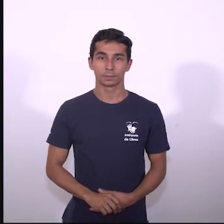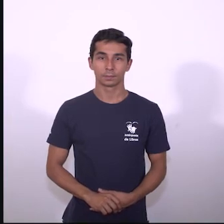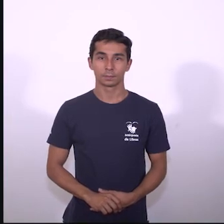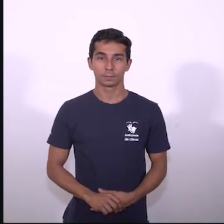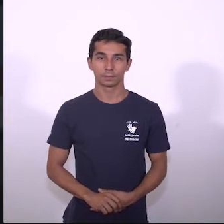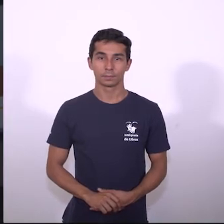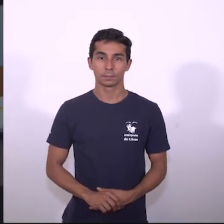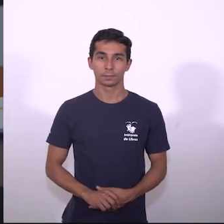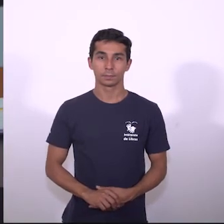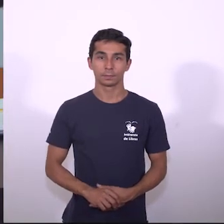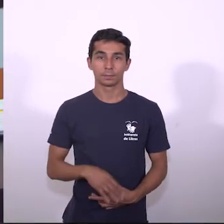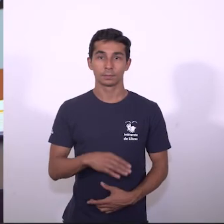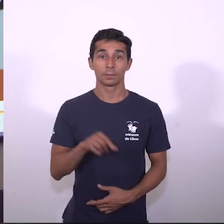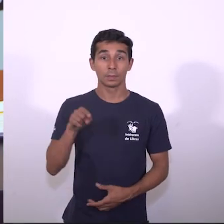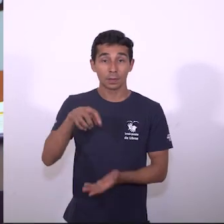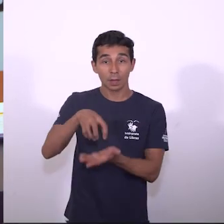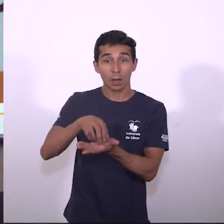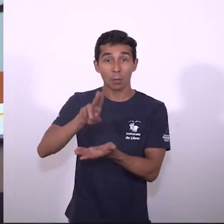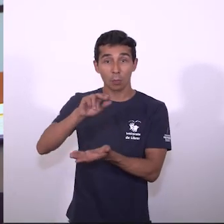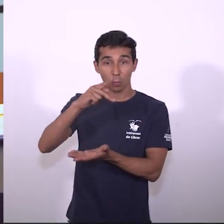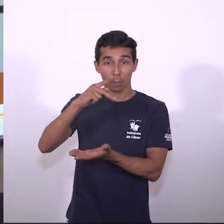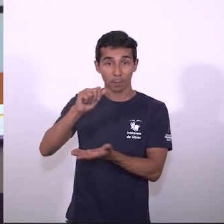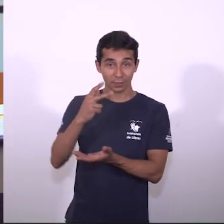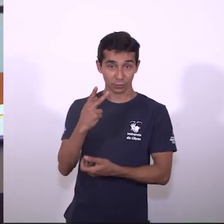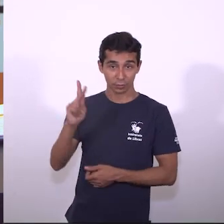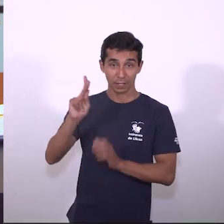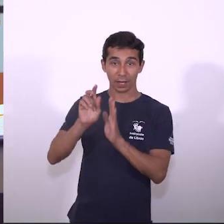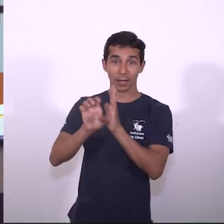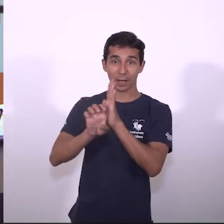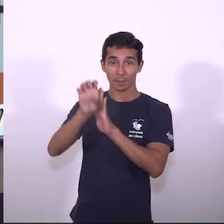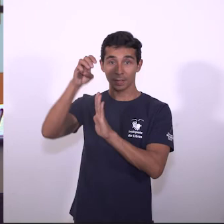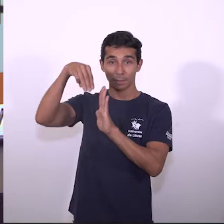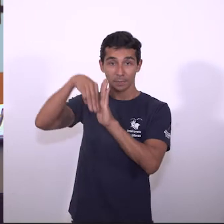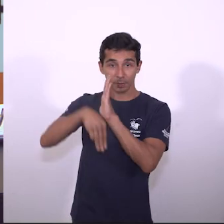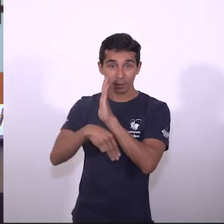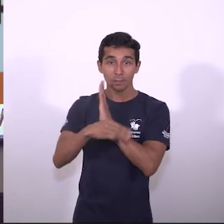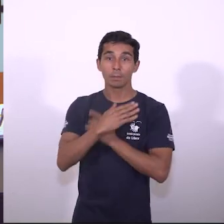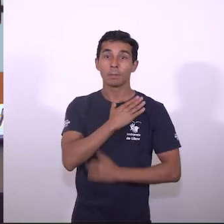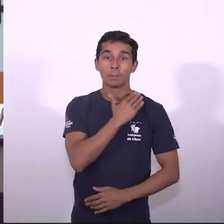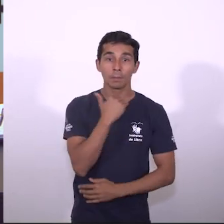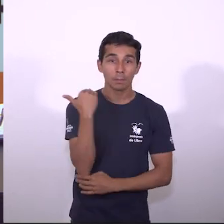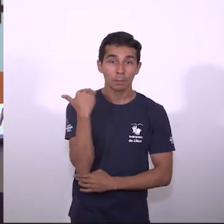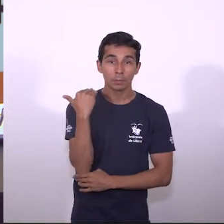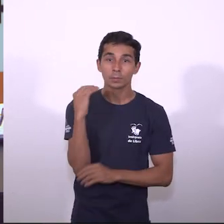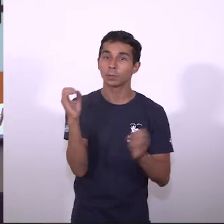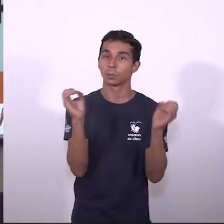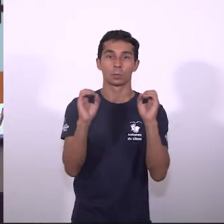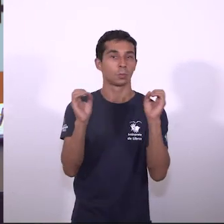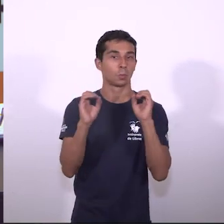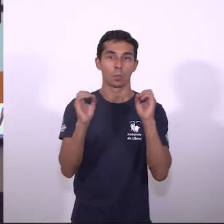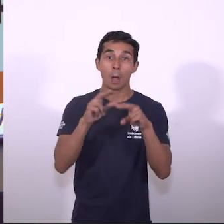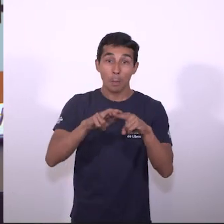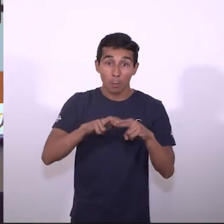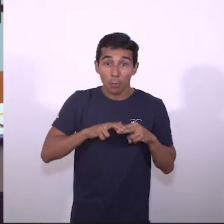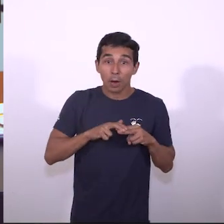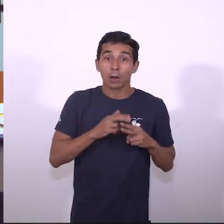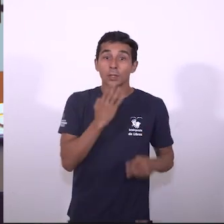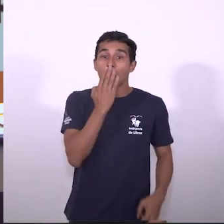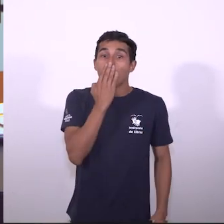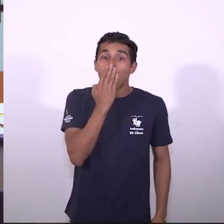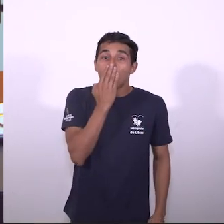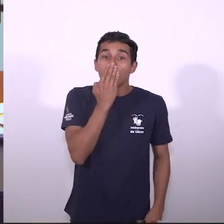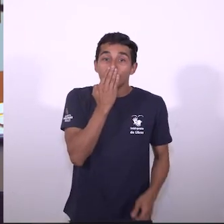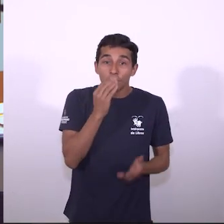nenhuma morte na UPA de Hermelino do Matarazzo por falta de oxigênio. A gente está tendo um consumo